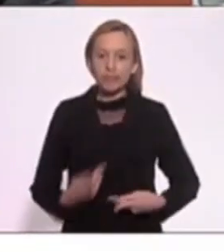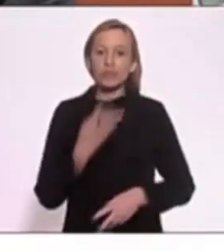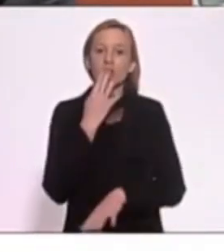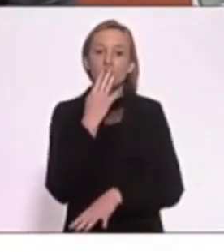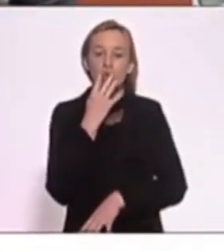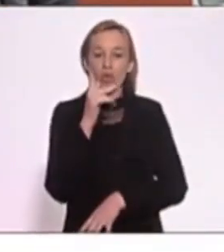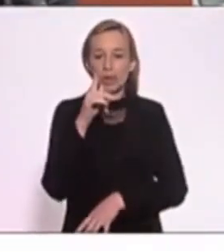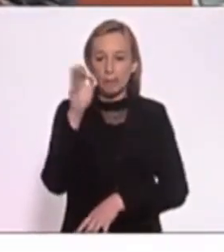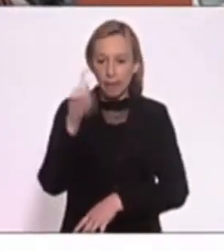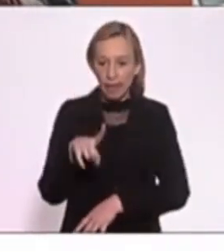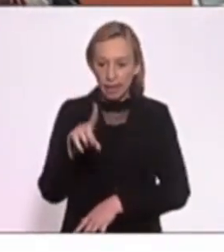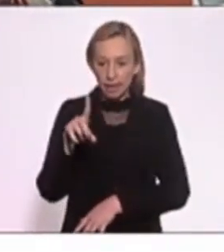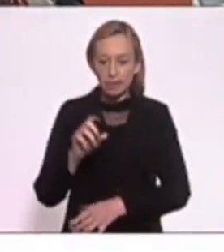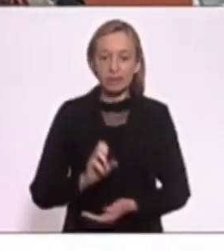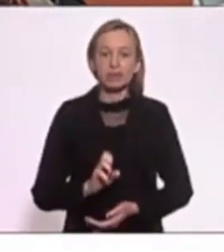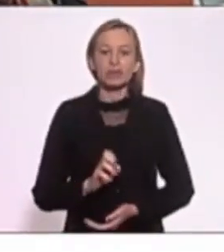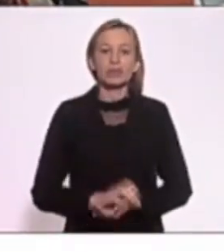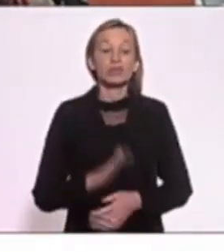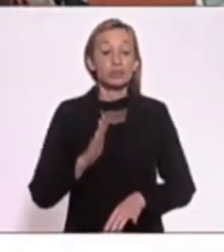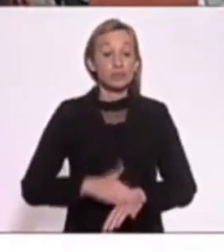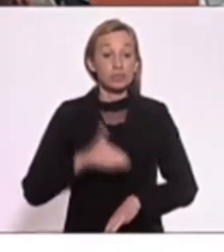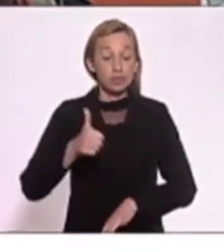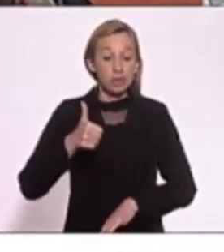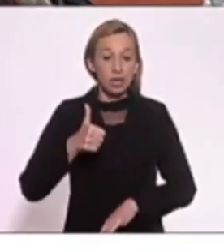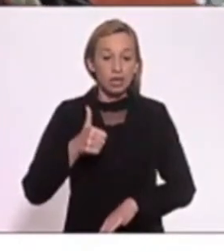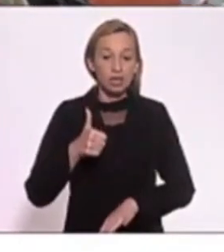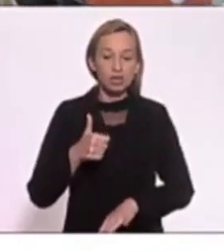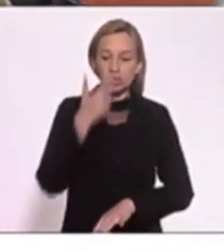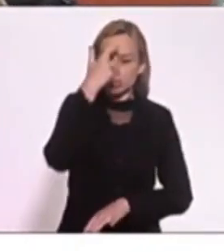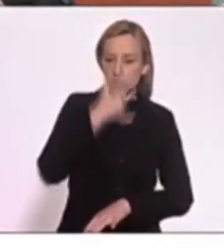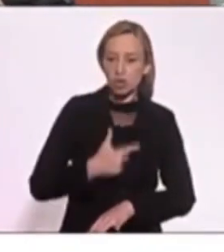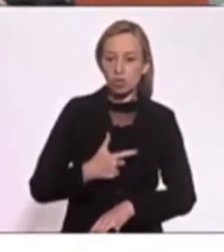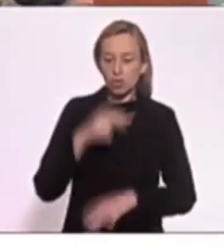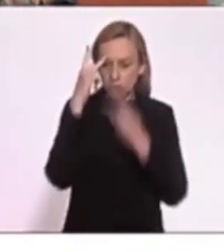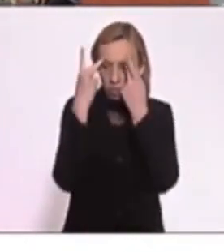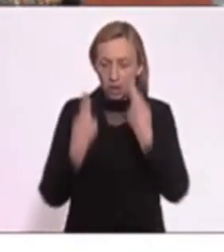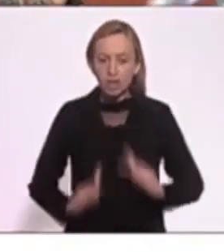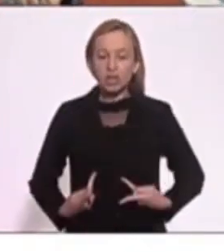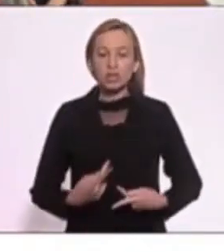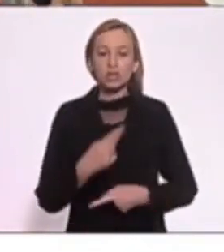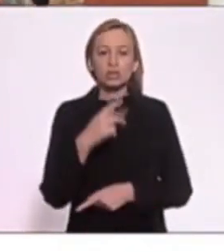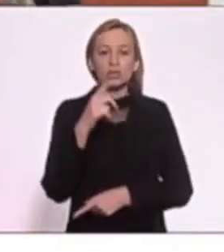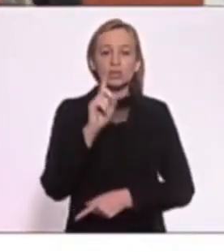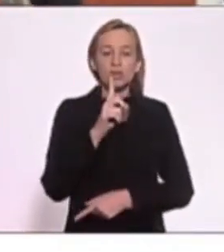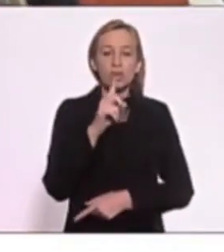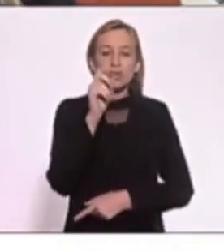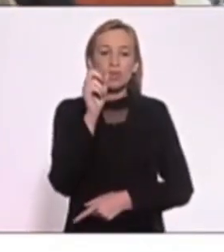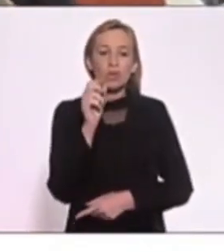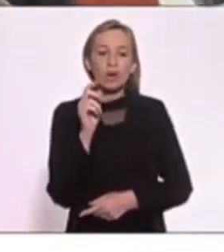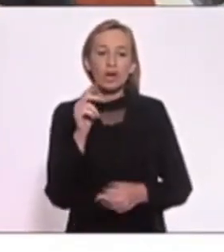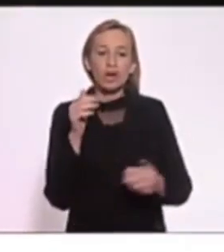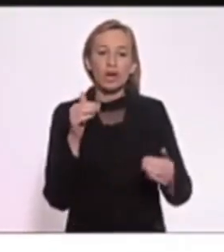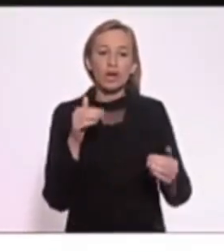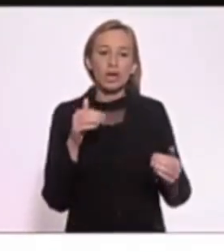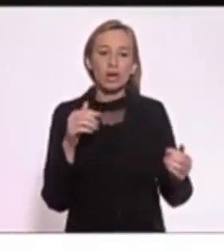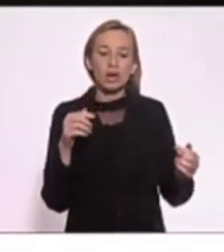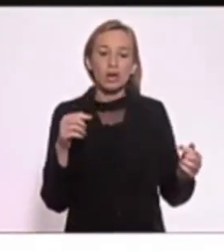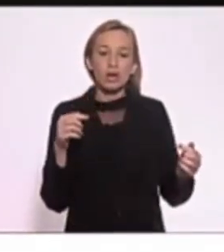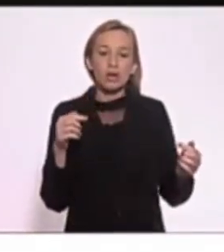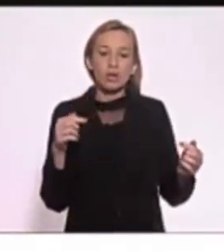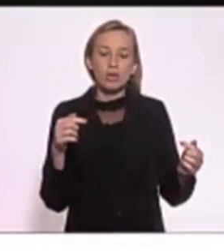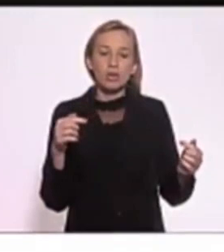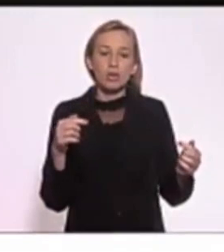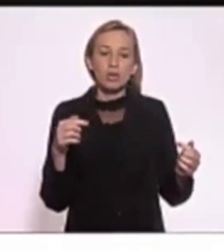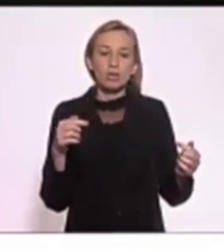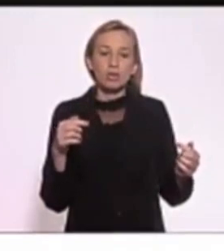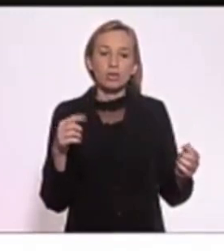pele. A dignidade de um ser humano não se encontra na sua pigmentação corpórea. O